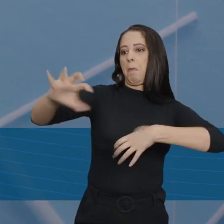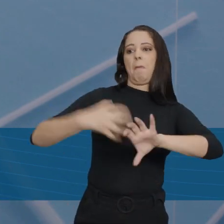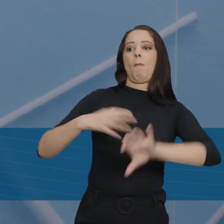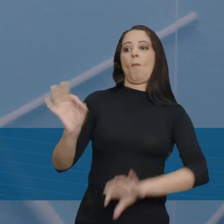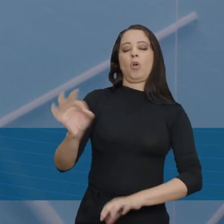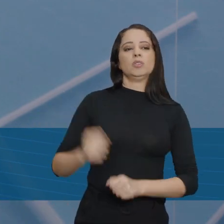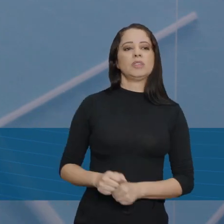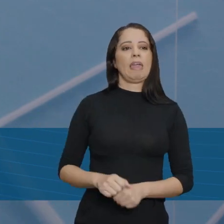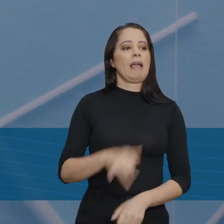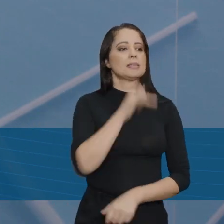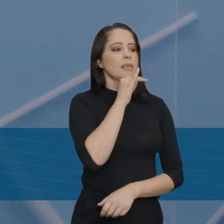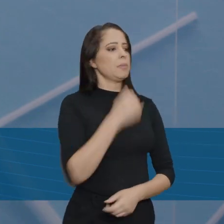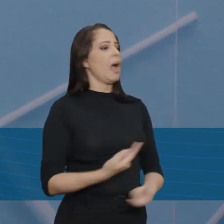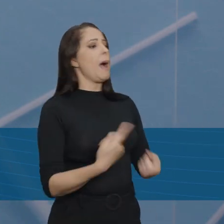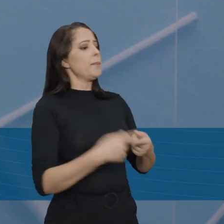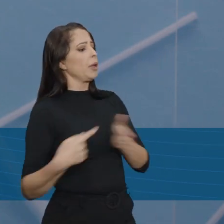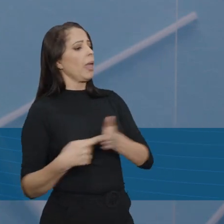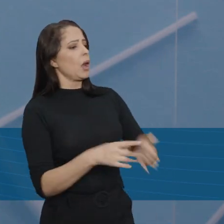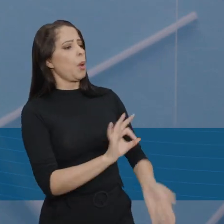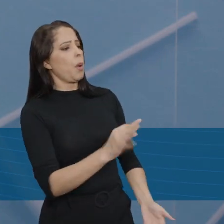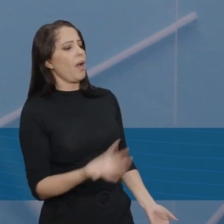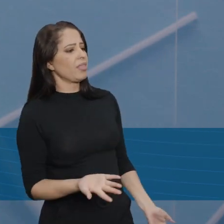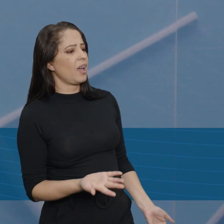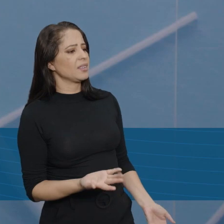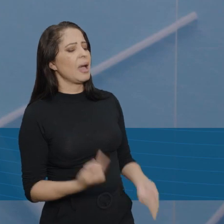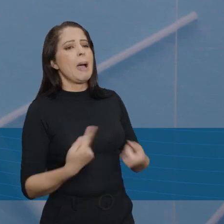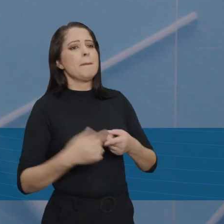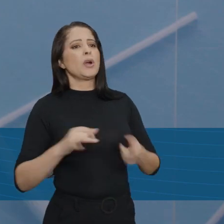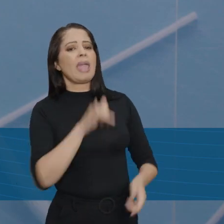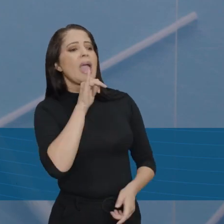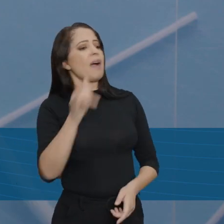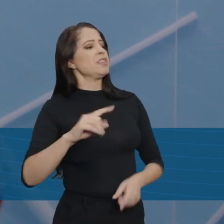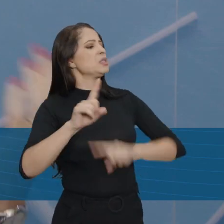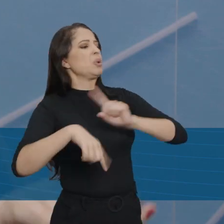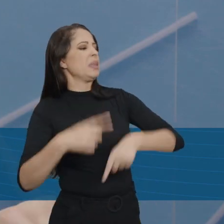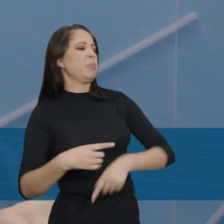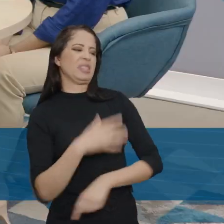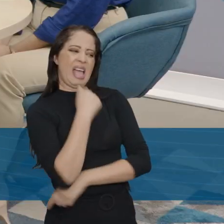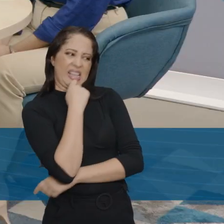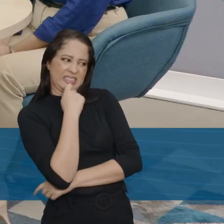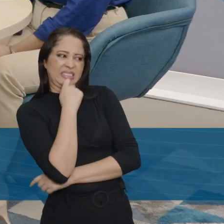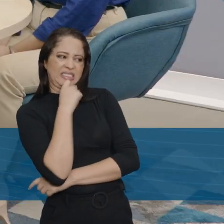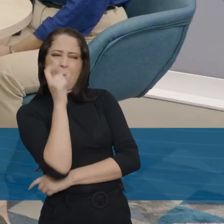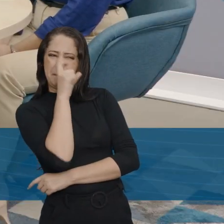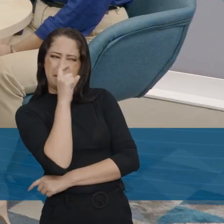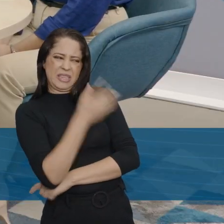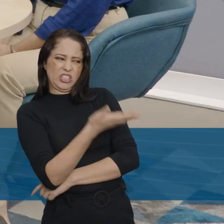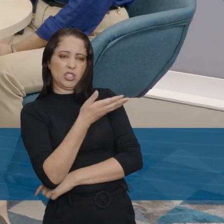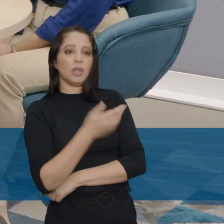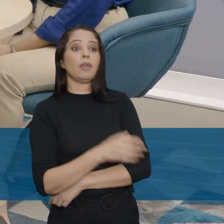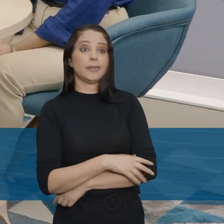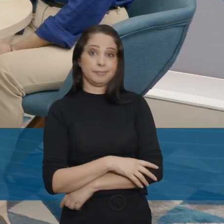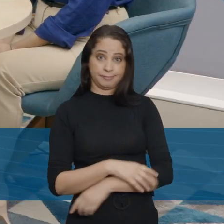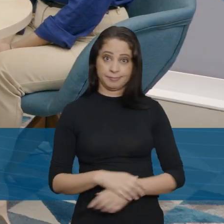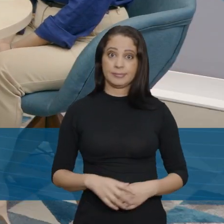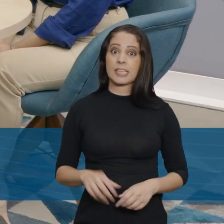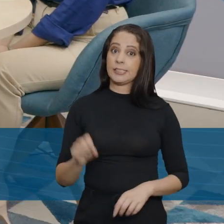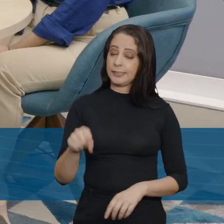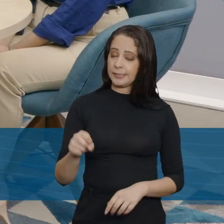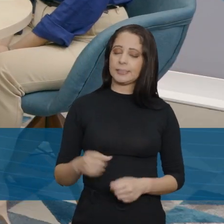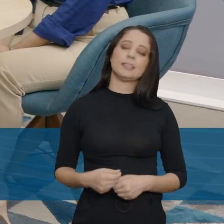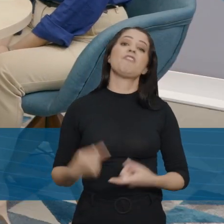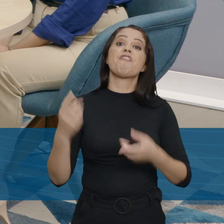por que não denunciou? Né? Ou, se denunciou muito tempo depois, então deve ser mentira. Falta essa validação,